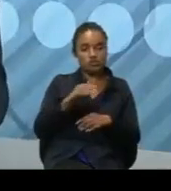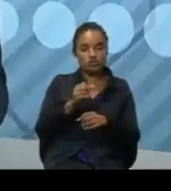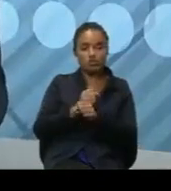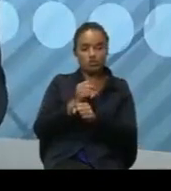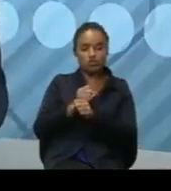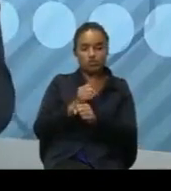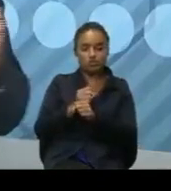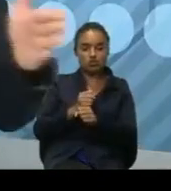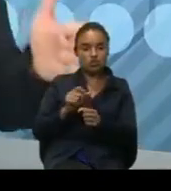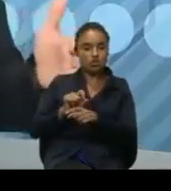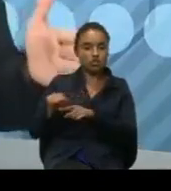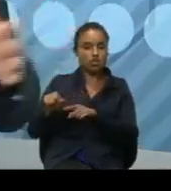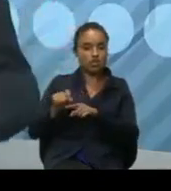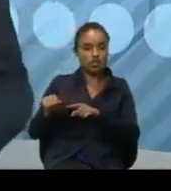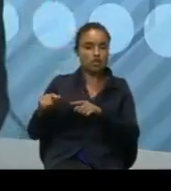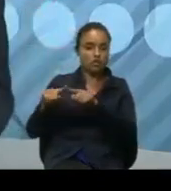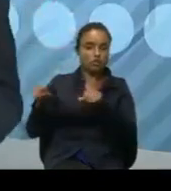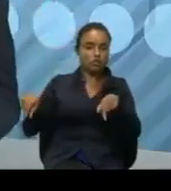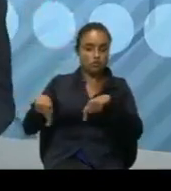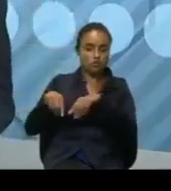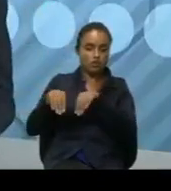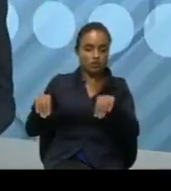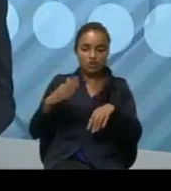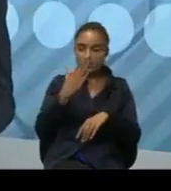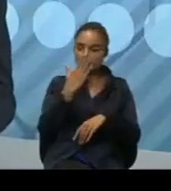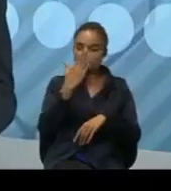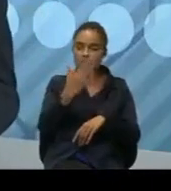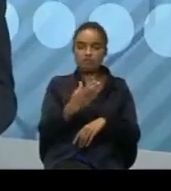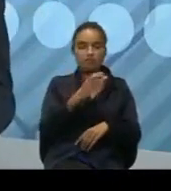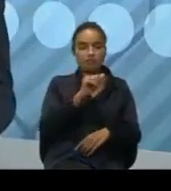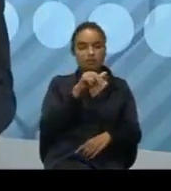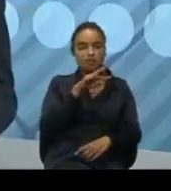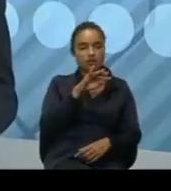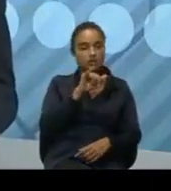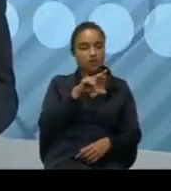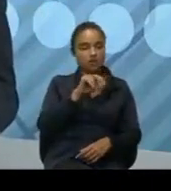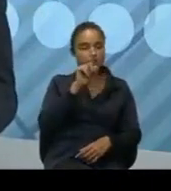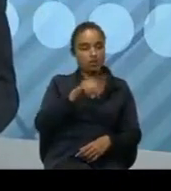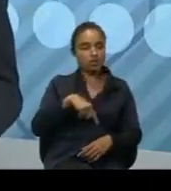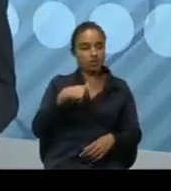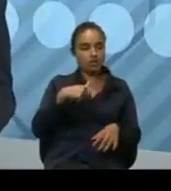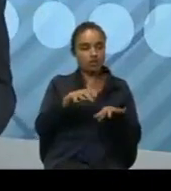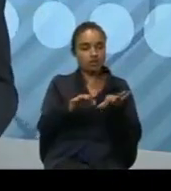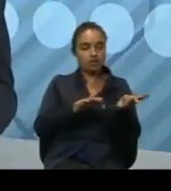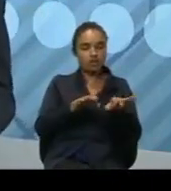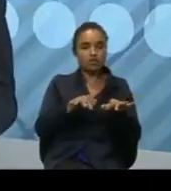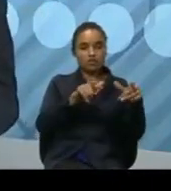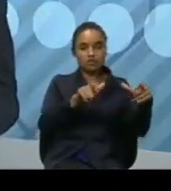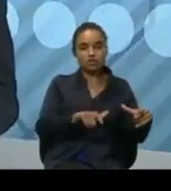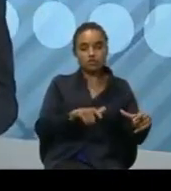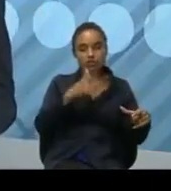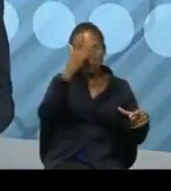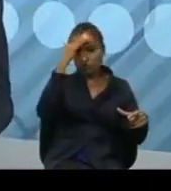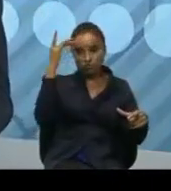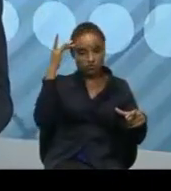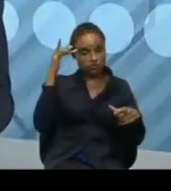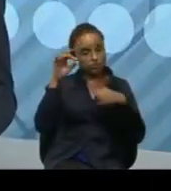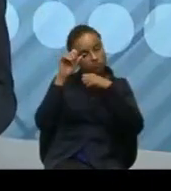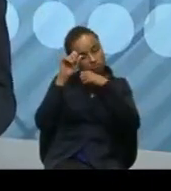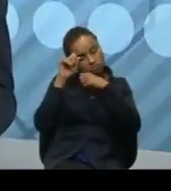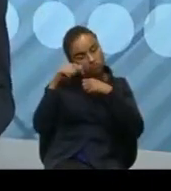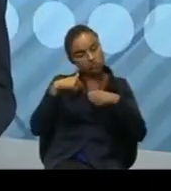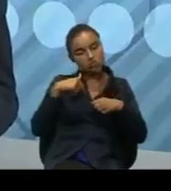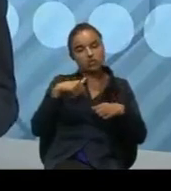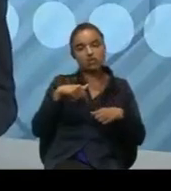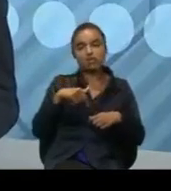obras, alocou um terreno de frente para o canteiro de obras, onde a gente montou um alojamento para os trabalhadores ali. Ok? Então,